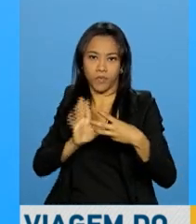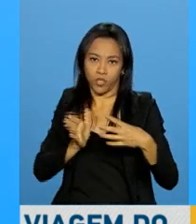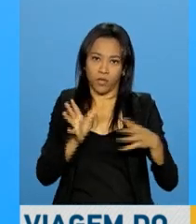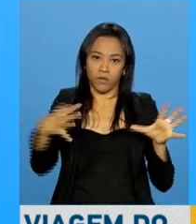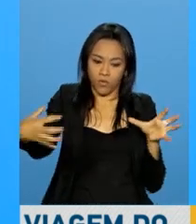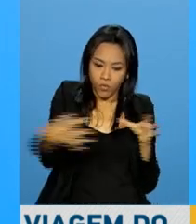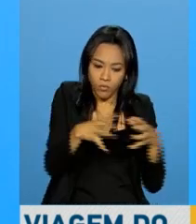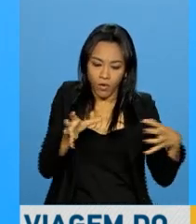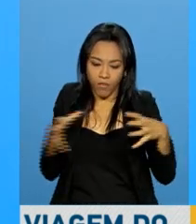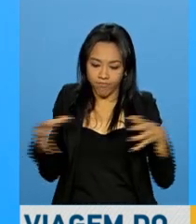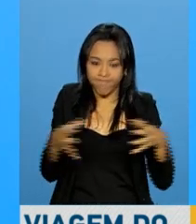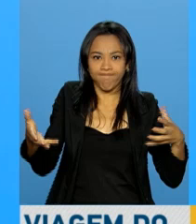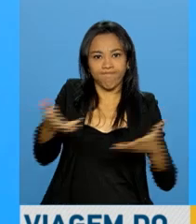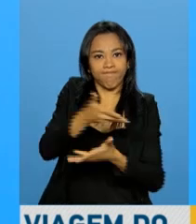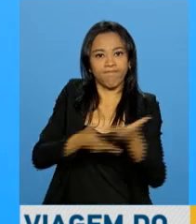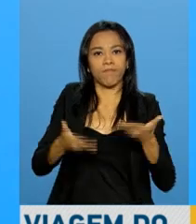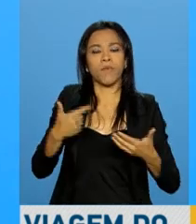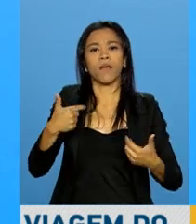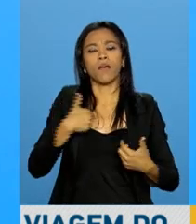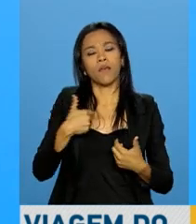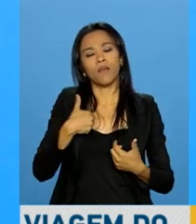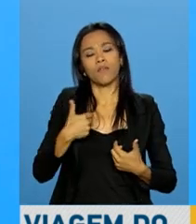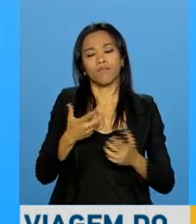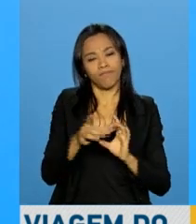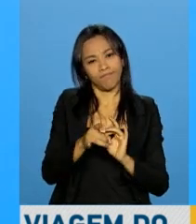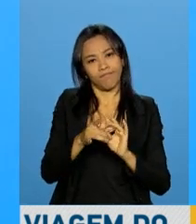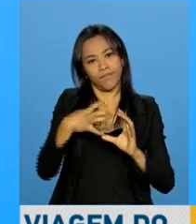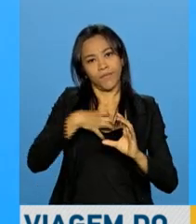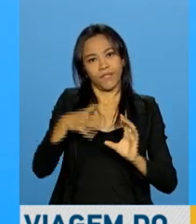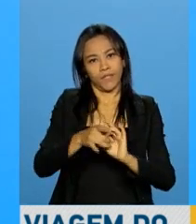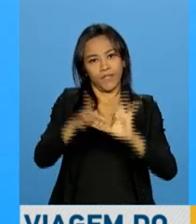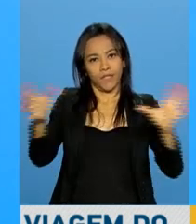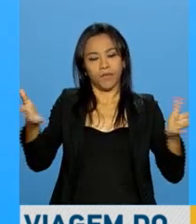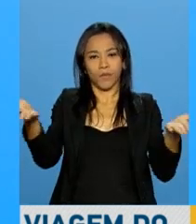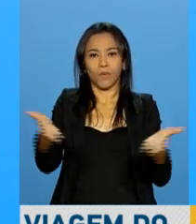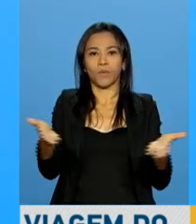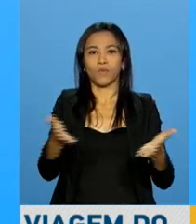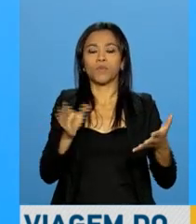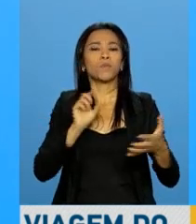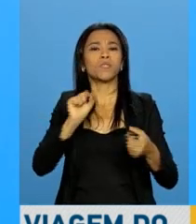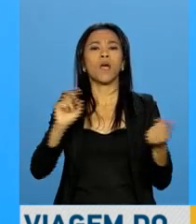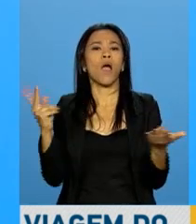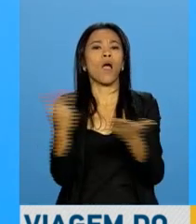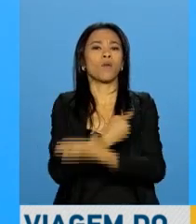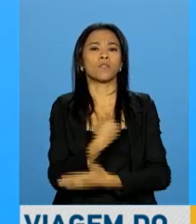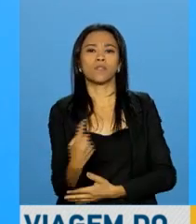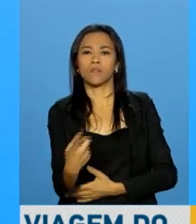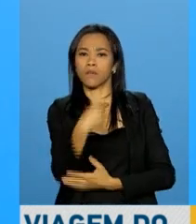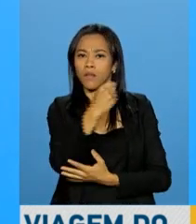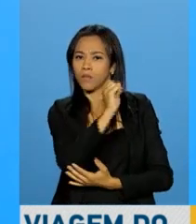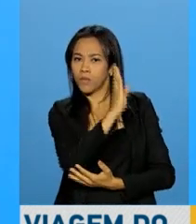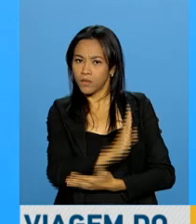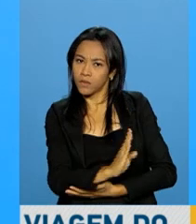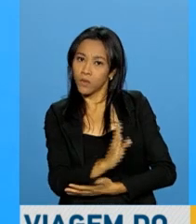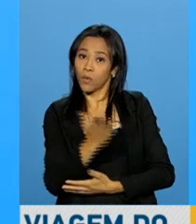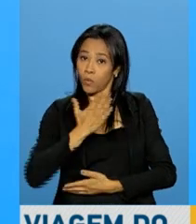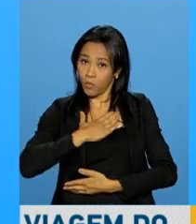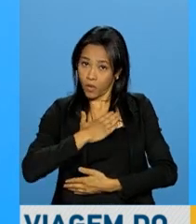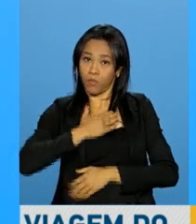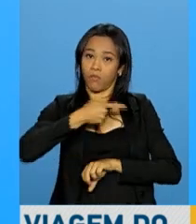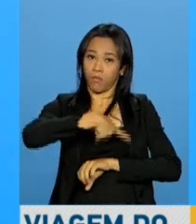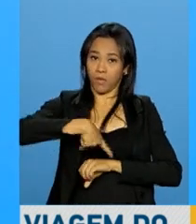Eu tomei a liberdade de falar do momento atual do Brasil. O meu país